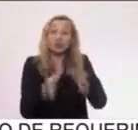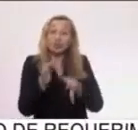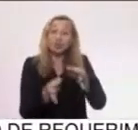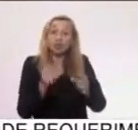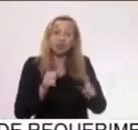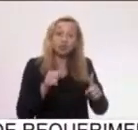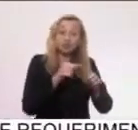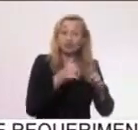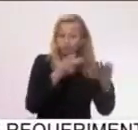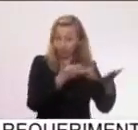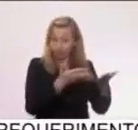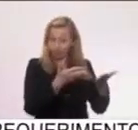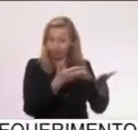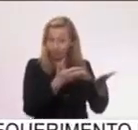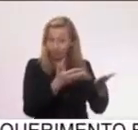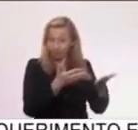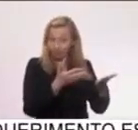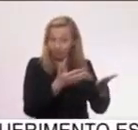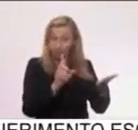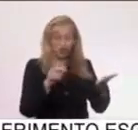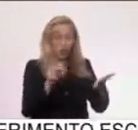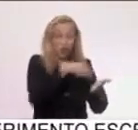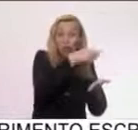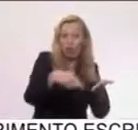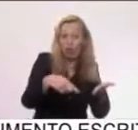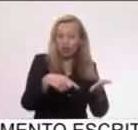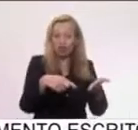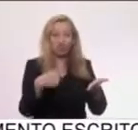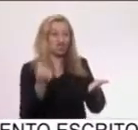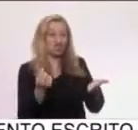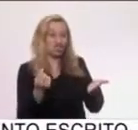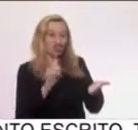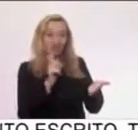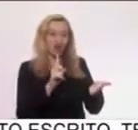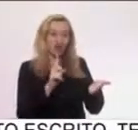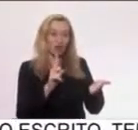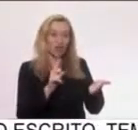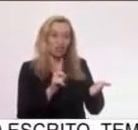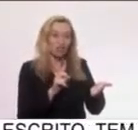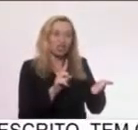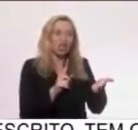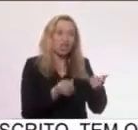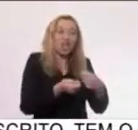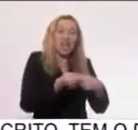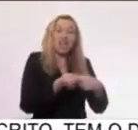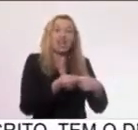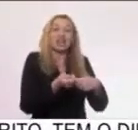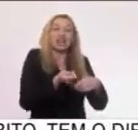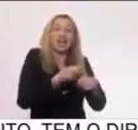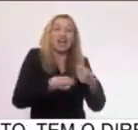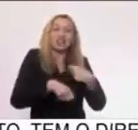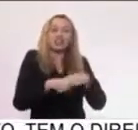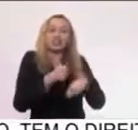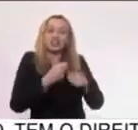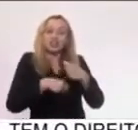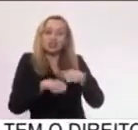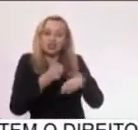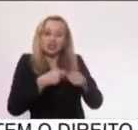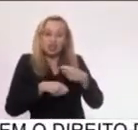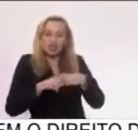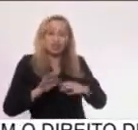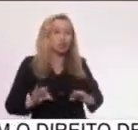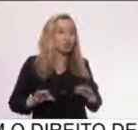desse contingenciamento, que não é corte de verba, é contingenciamento nas despesas única e